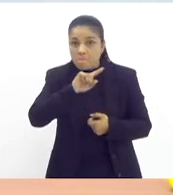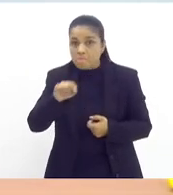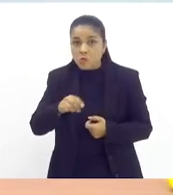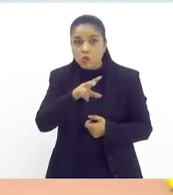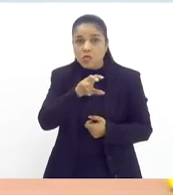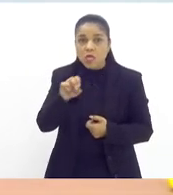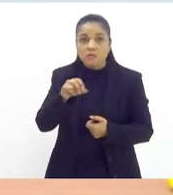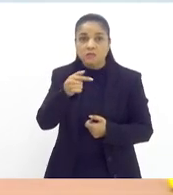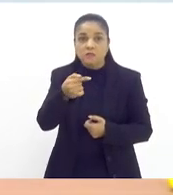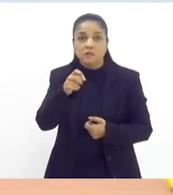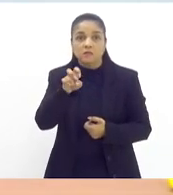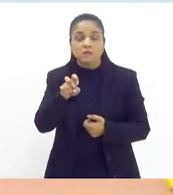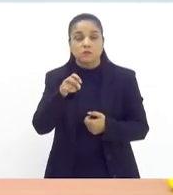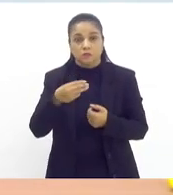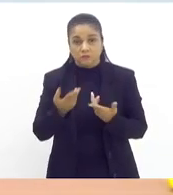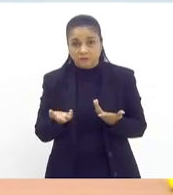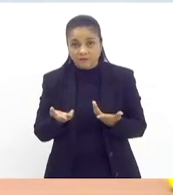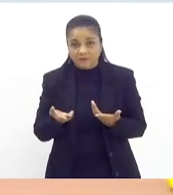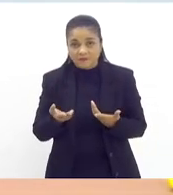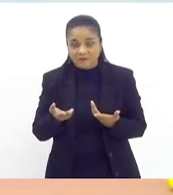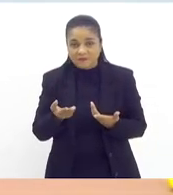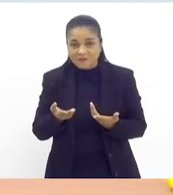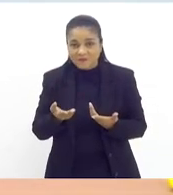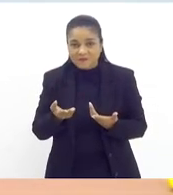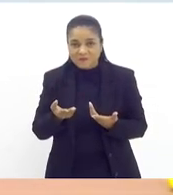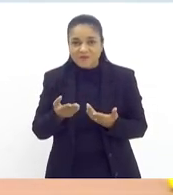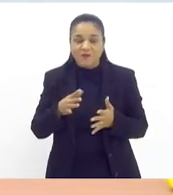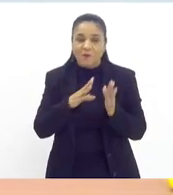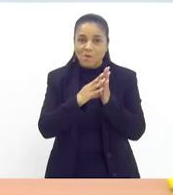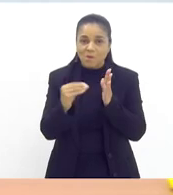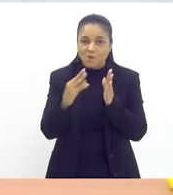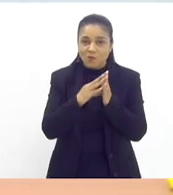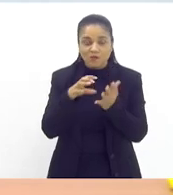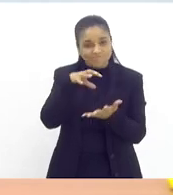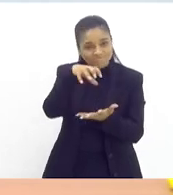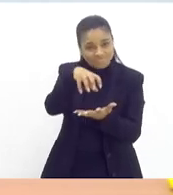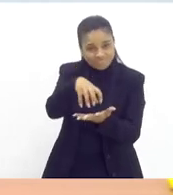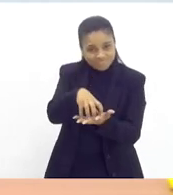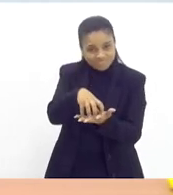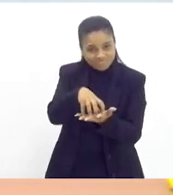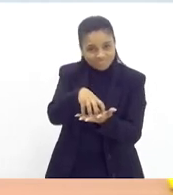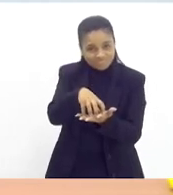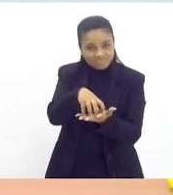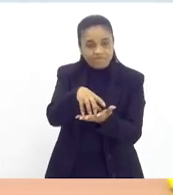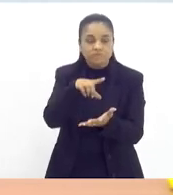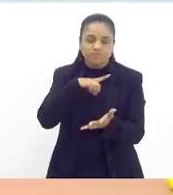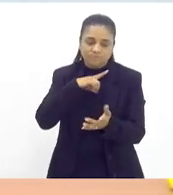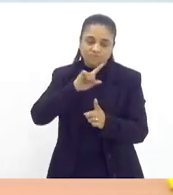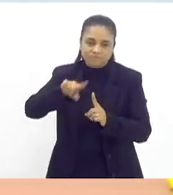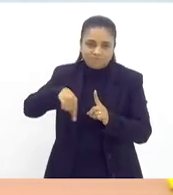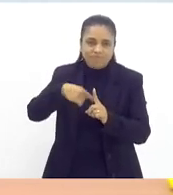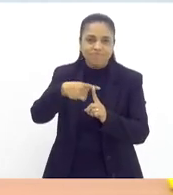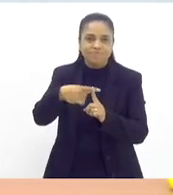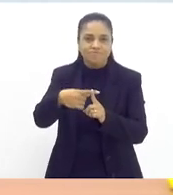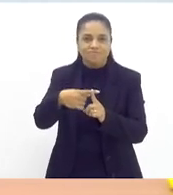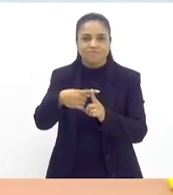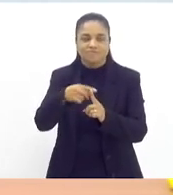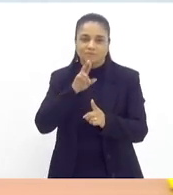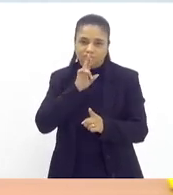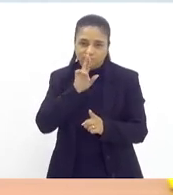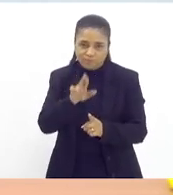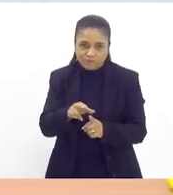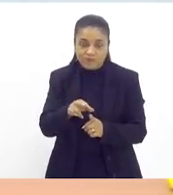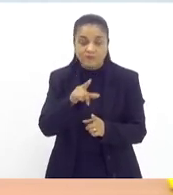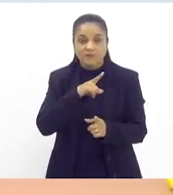viável. Então, na verdade, o modelo de arrecadação centralizada tem uma série de efeitos positivos. Ele, de certa forma,